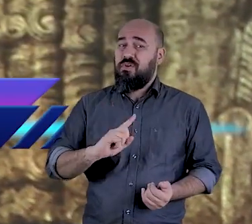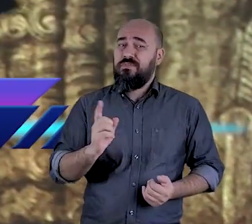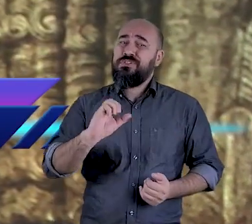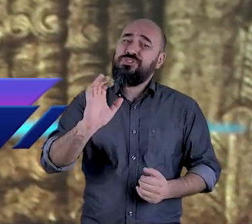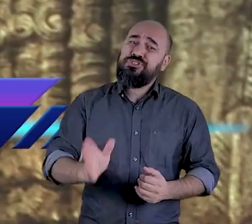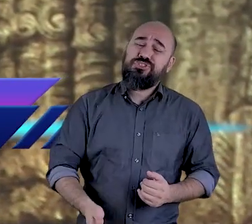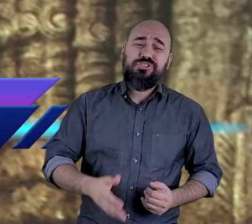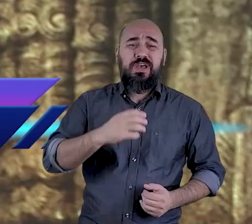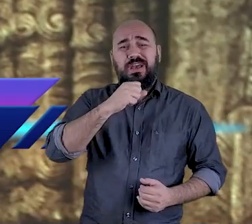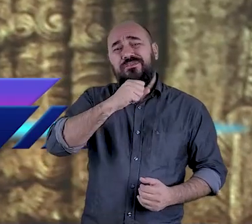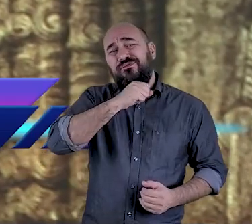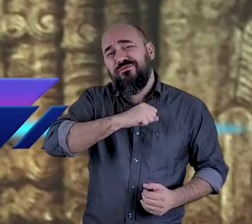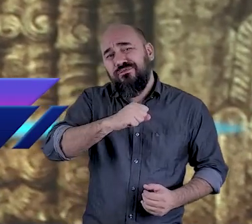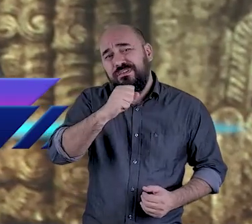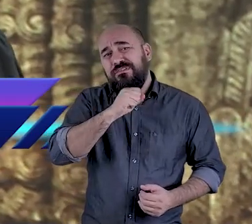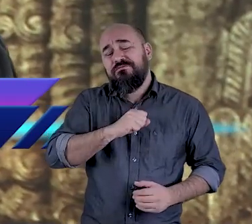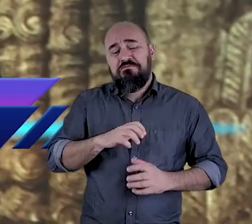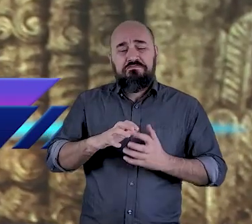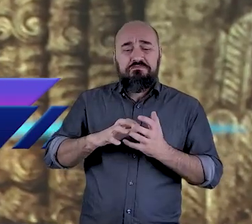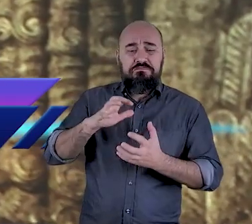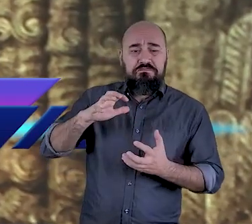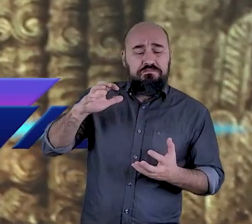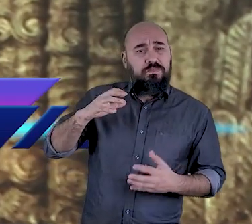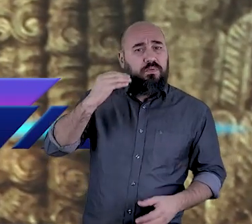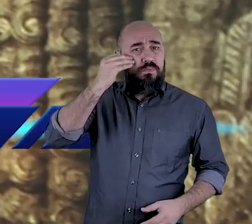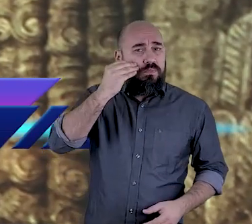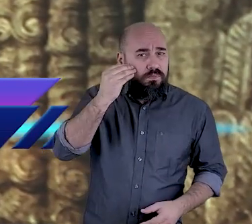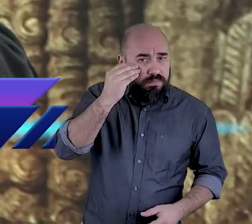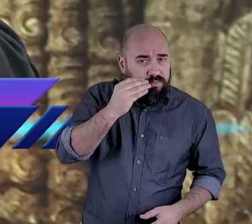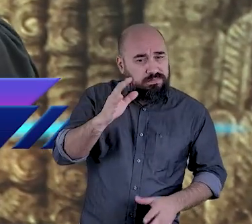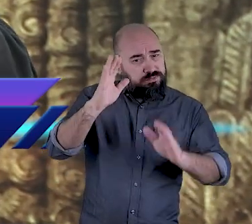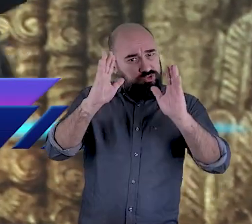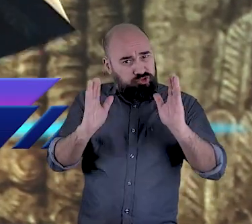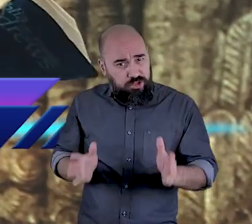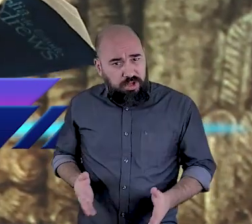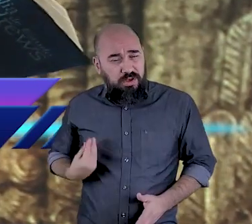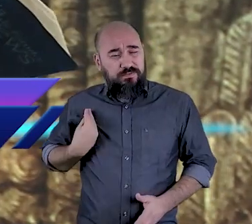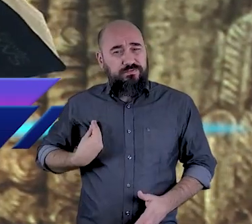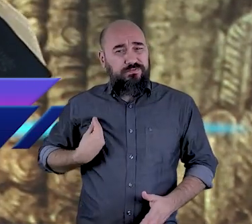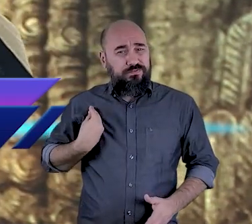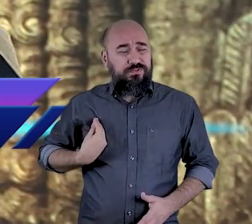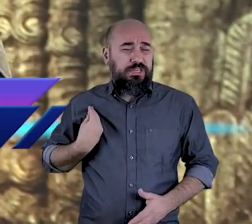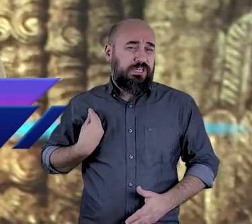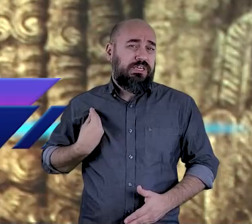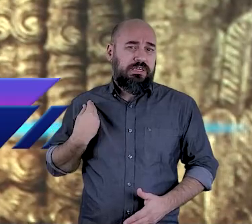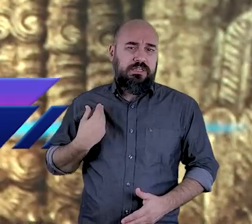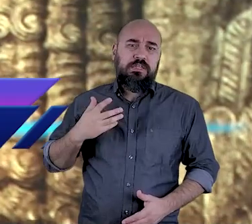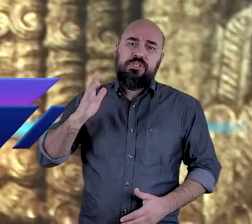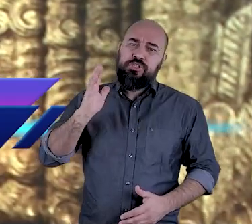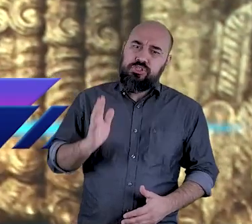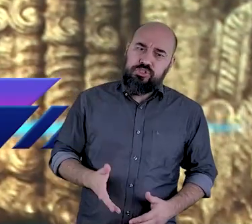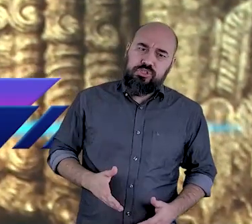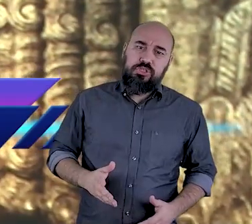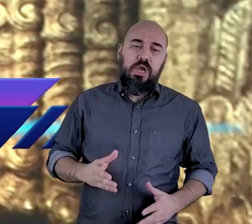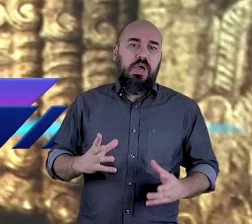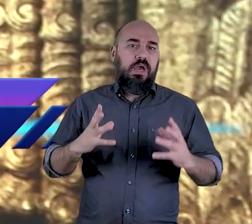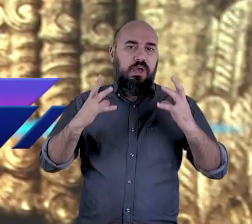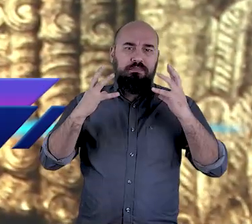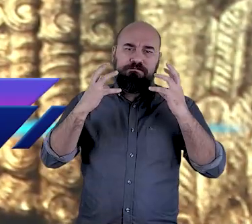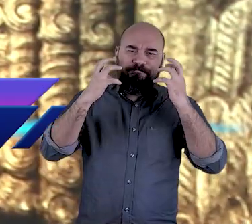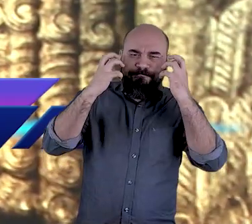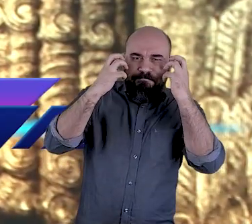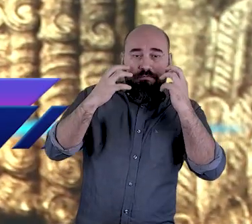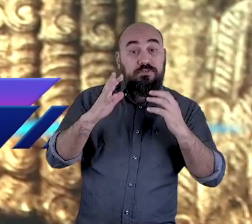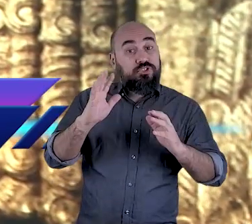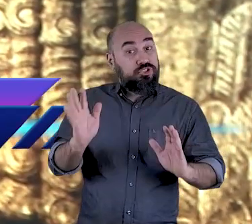que chegou em Babilônia mas agora era um homem experimentado era um homem que já tinha vivido é um homem já tinha as marcas de expressão do seu